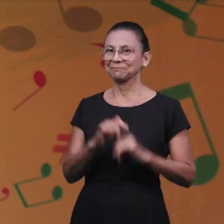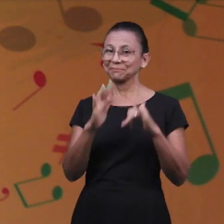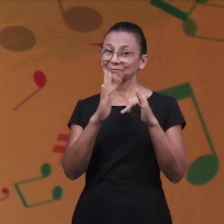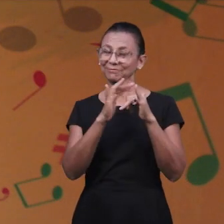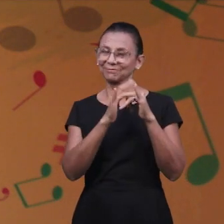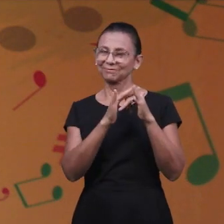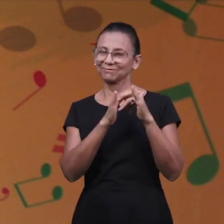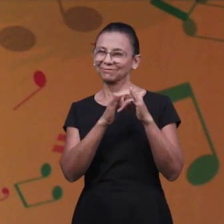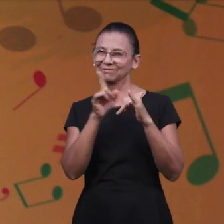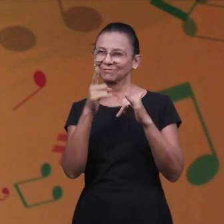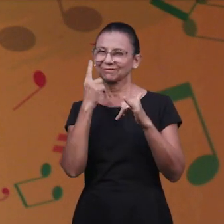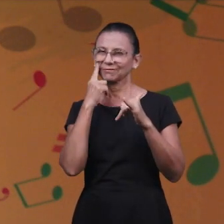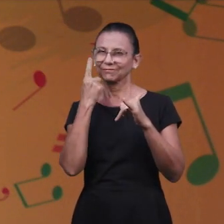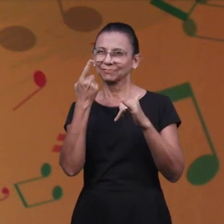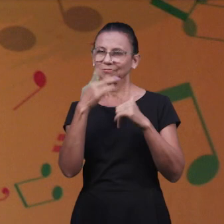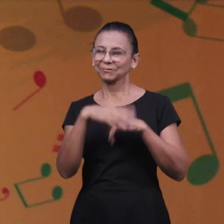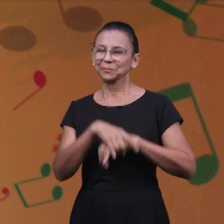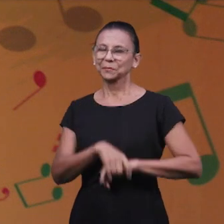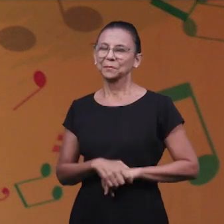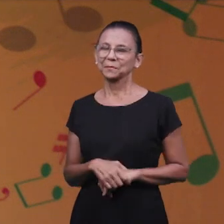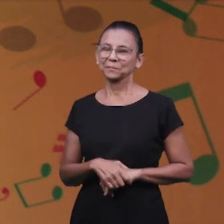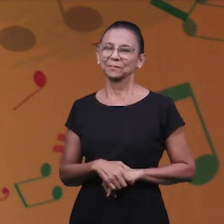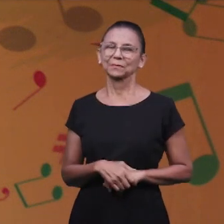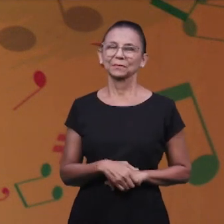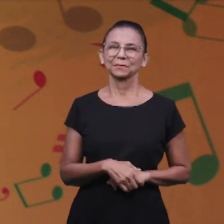escaleta agora para você ver.